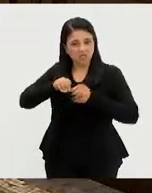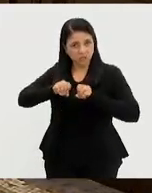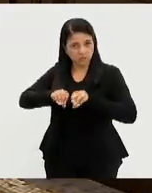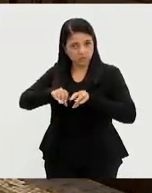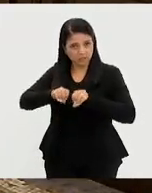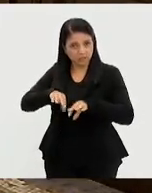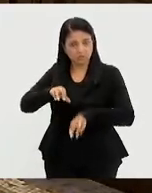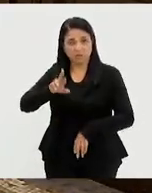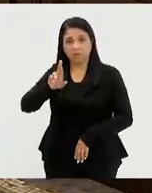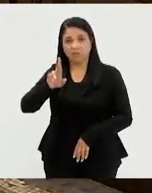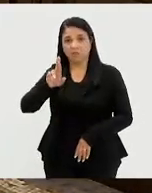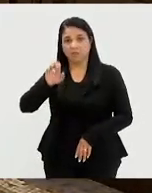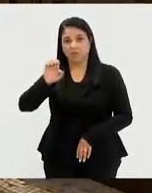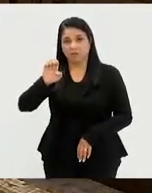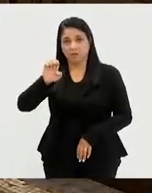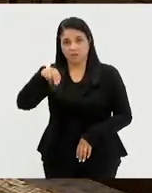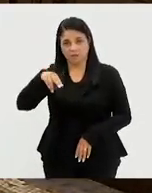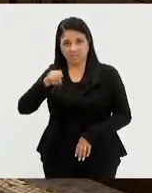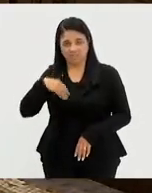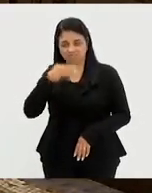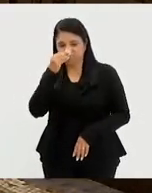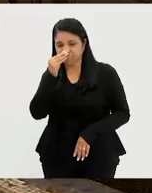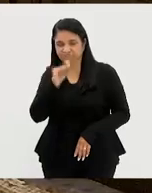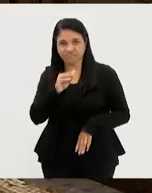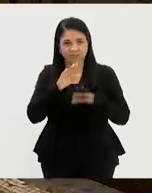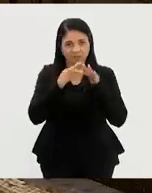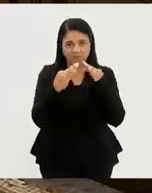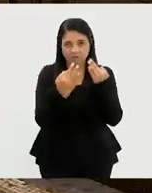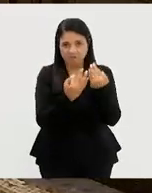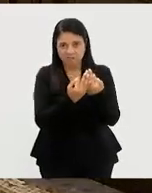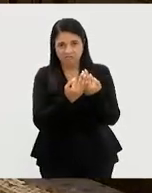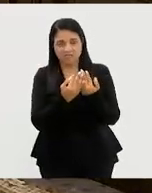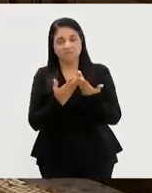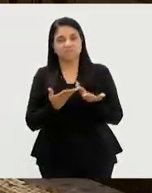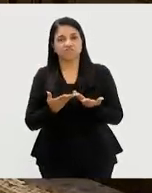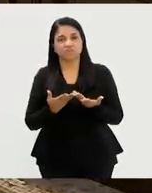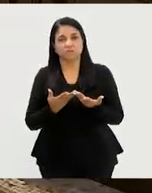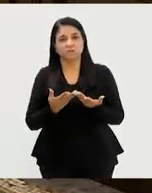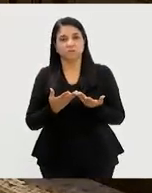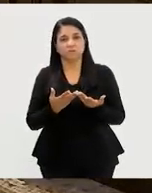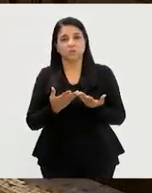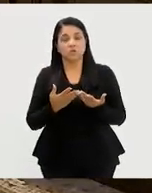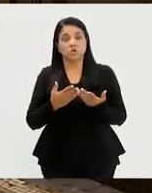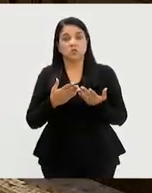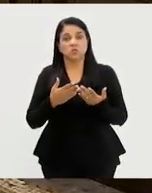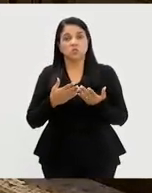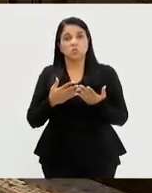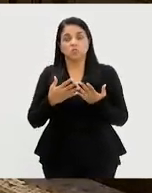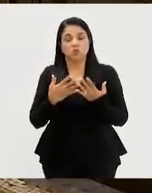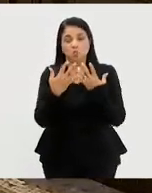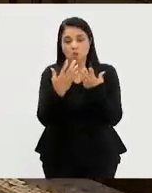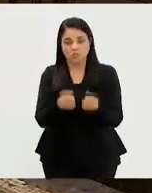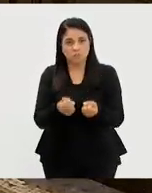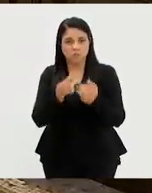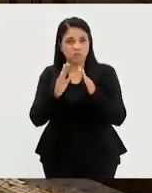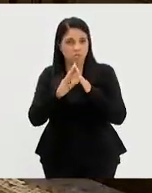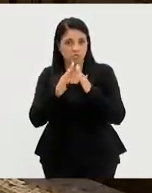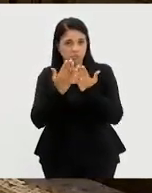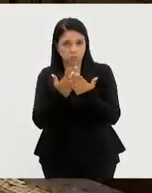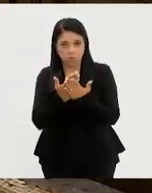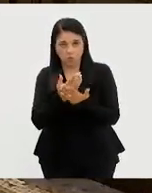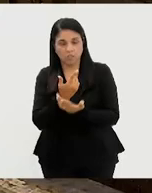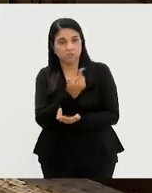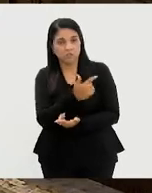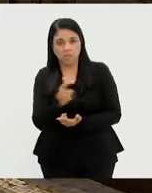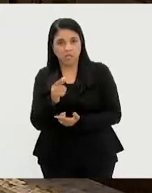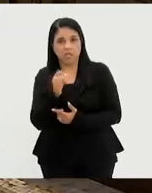desprezo que tem com as famílias além de não permitir que as unidades Escolares do município tenham monitores para a